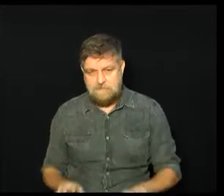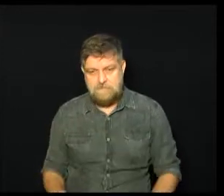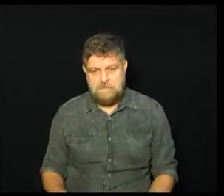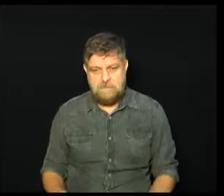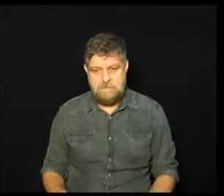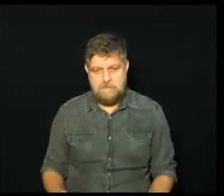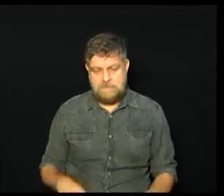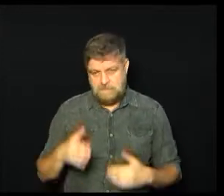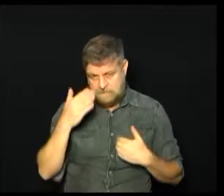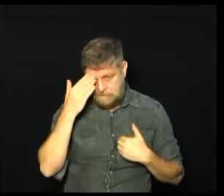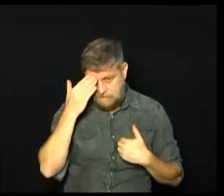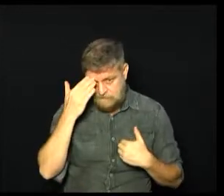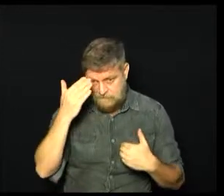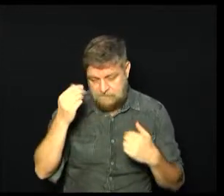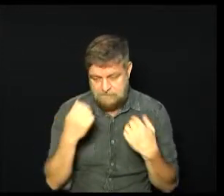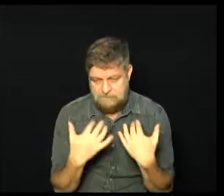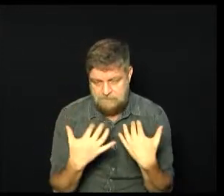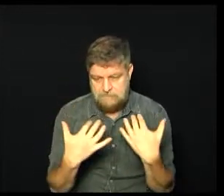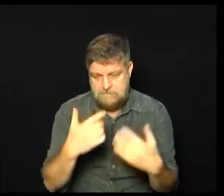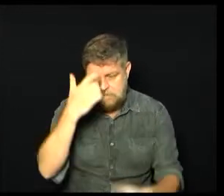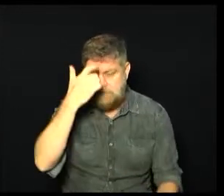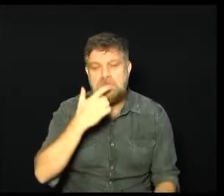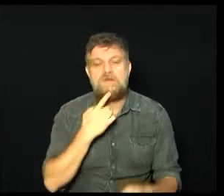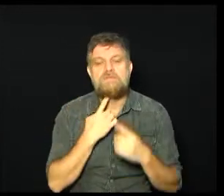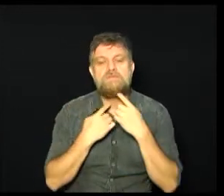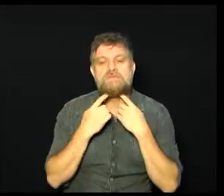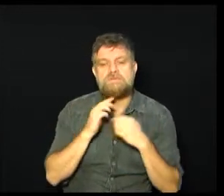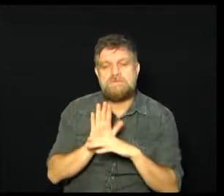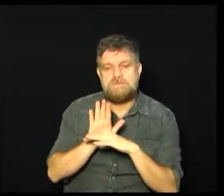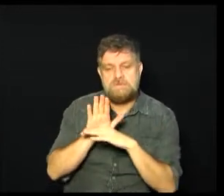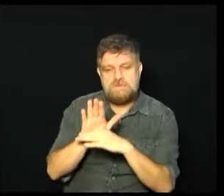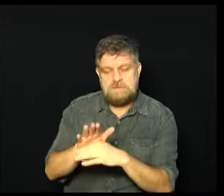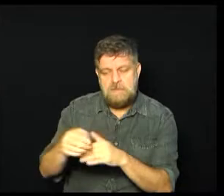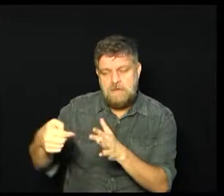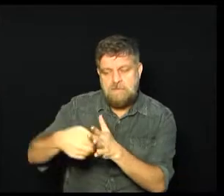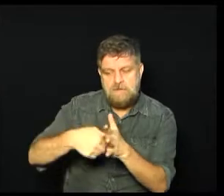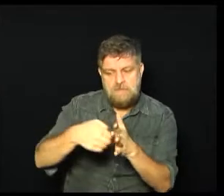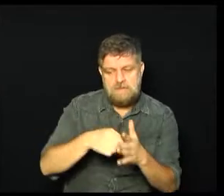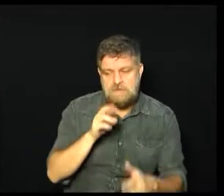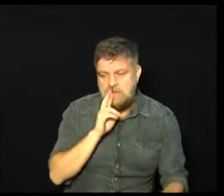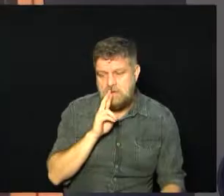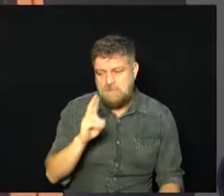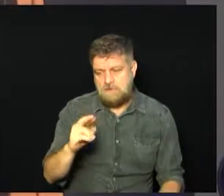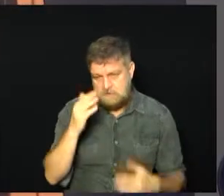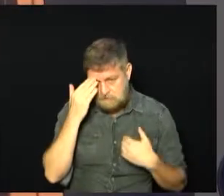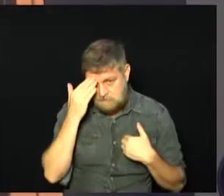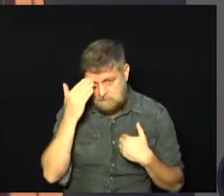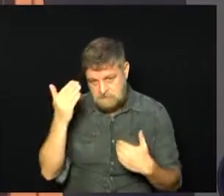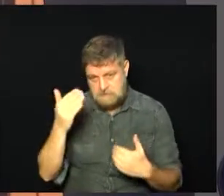sentido, agradeço a atenção e me coloco à disposição para responder aos questionamentos. Muito obrigada.